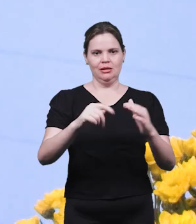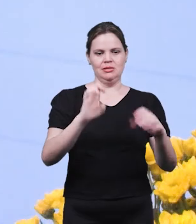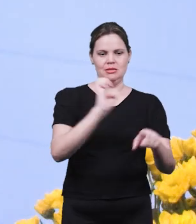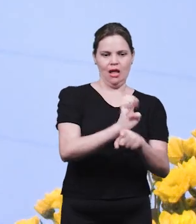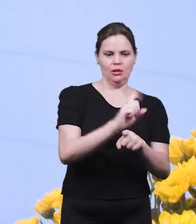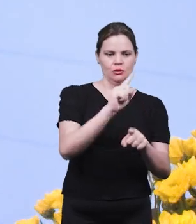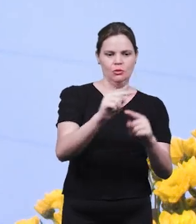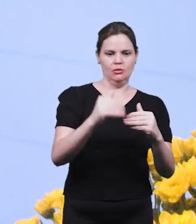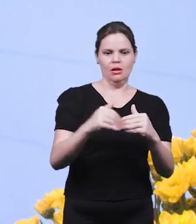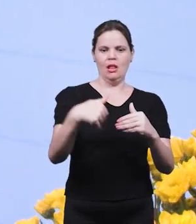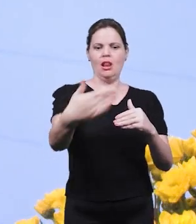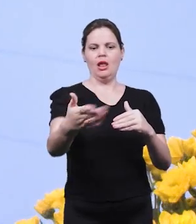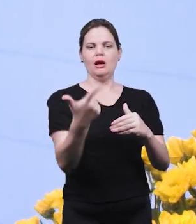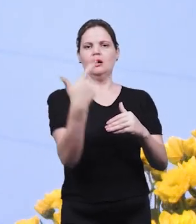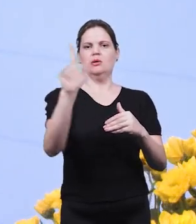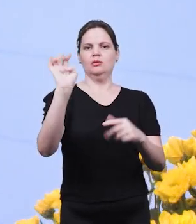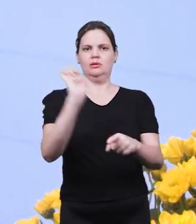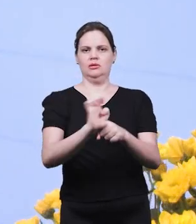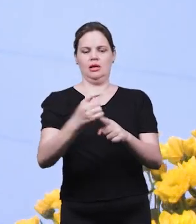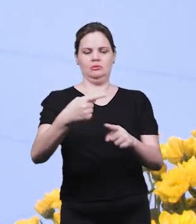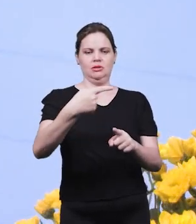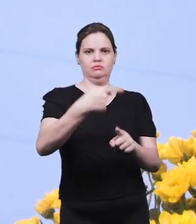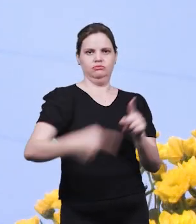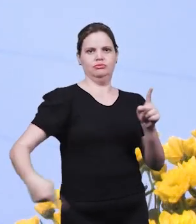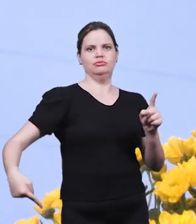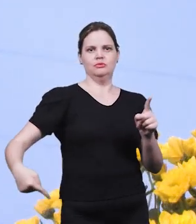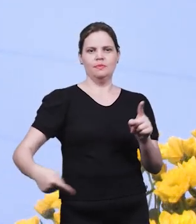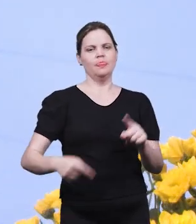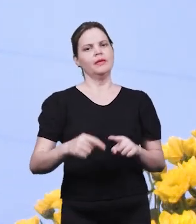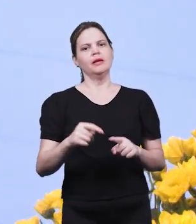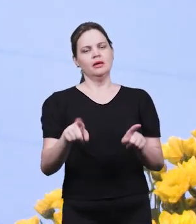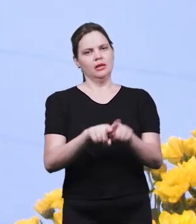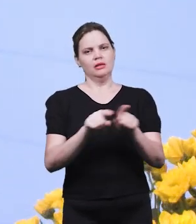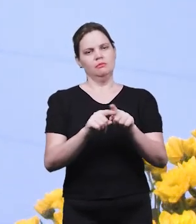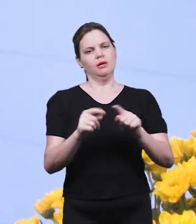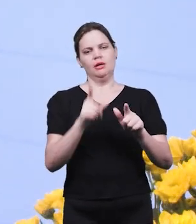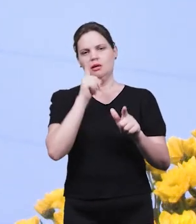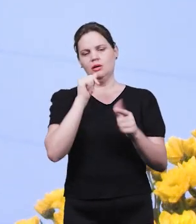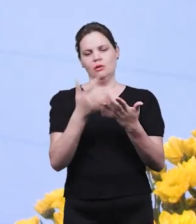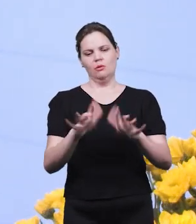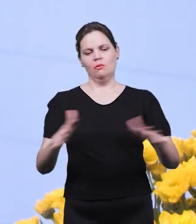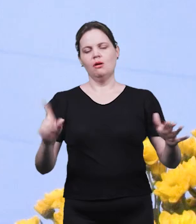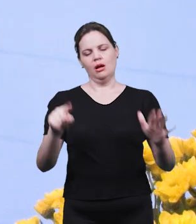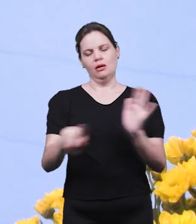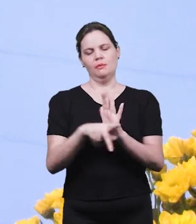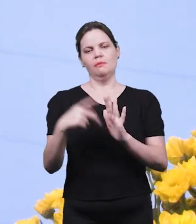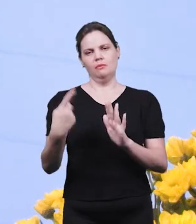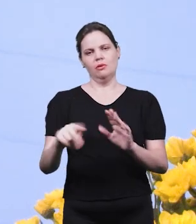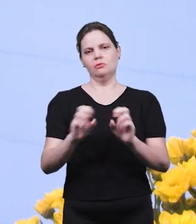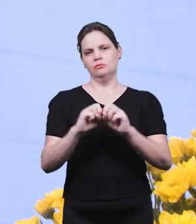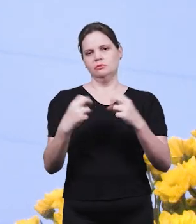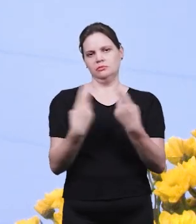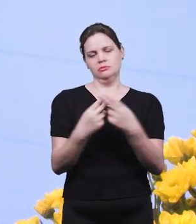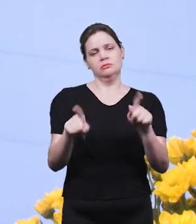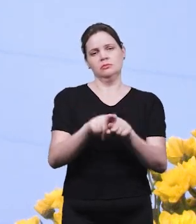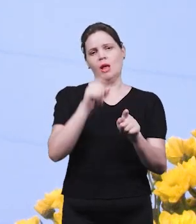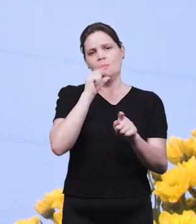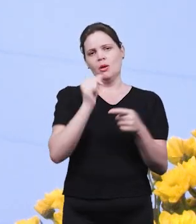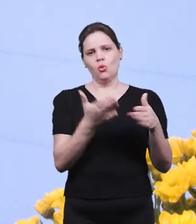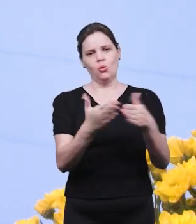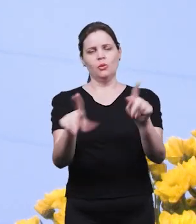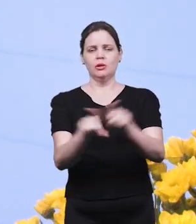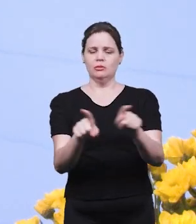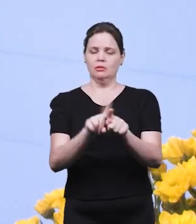União, e as ilhas marítimas também são da União. Então é essa a discussão. E a grande